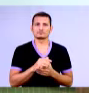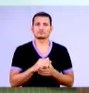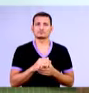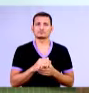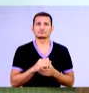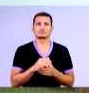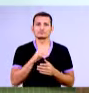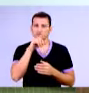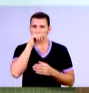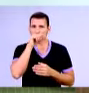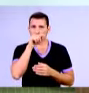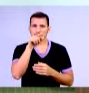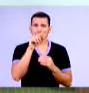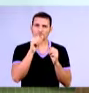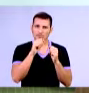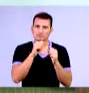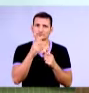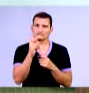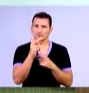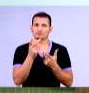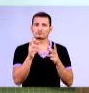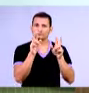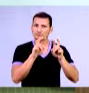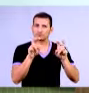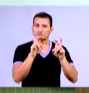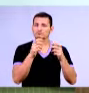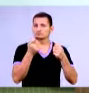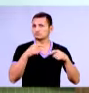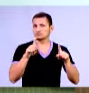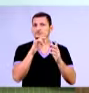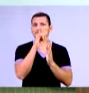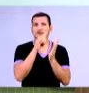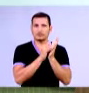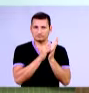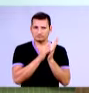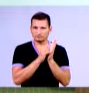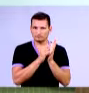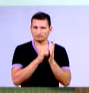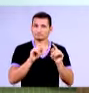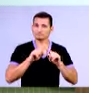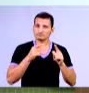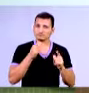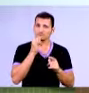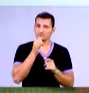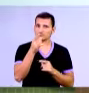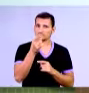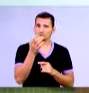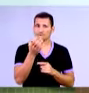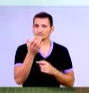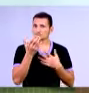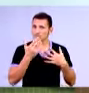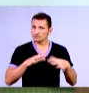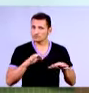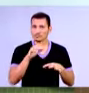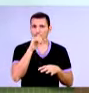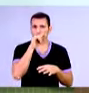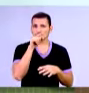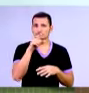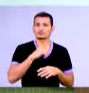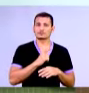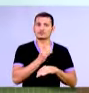distribuição Linux, você pode rodar no seu computador sem necessidade de instalar. Porém, se você não quiser trabalhar com o Linux, se você tem um